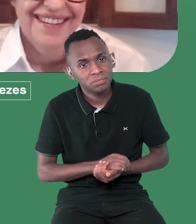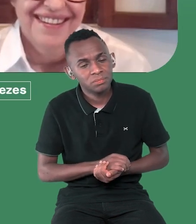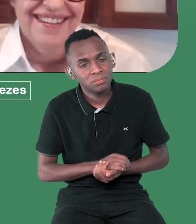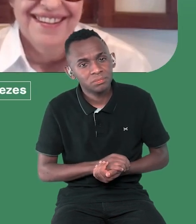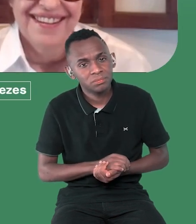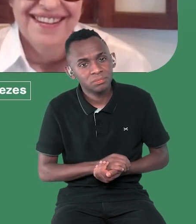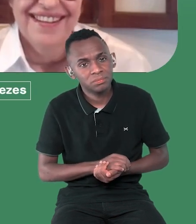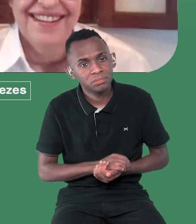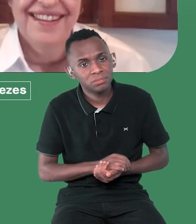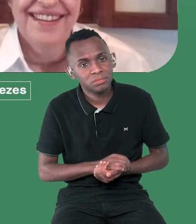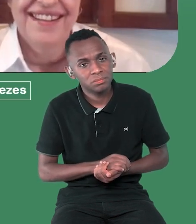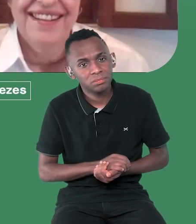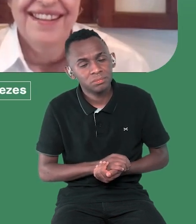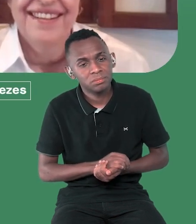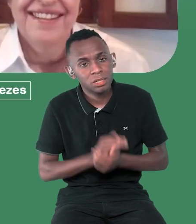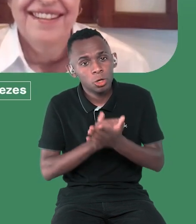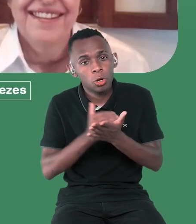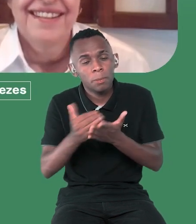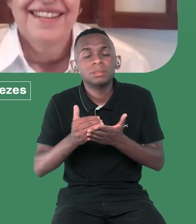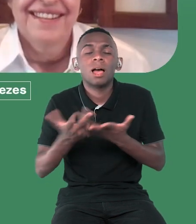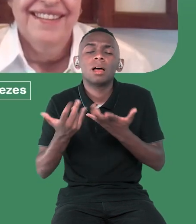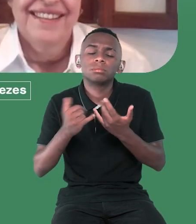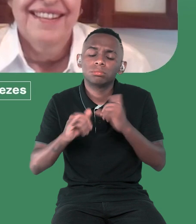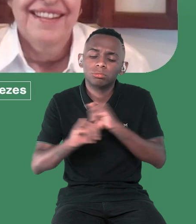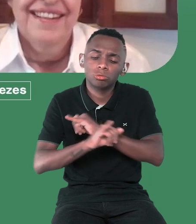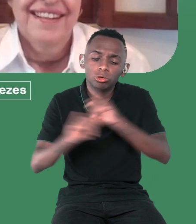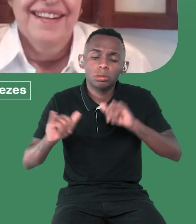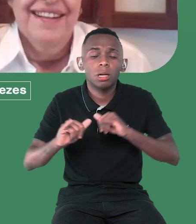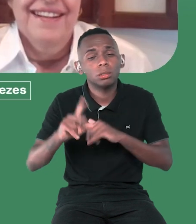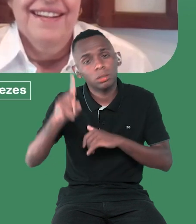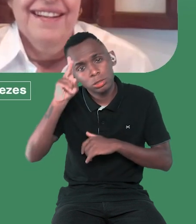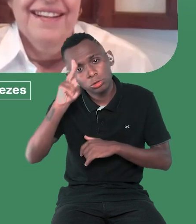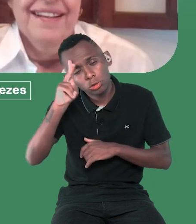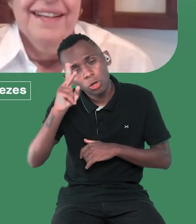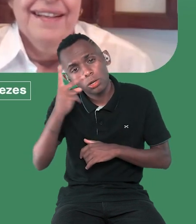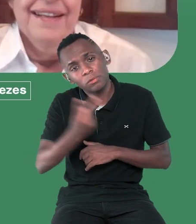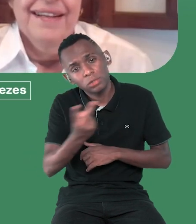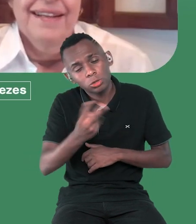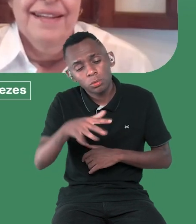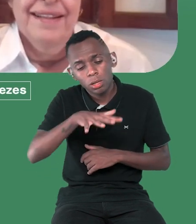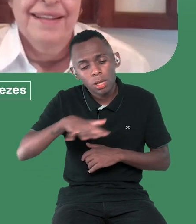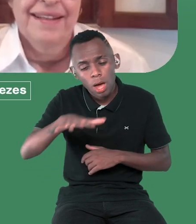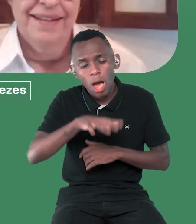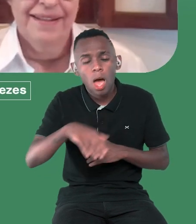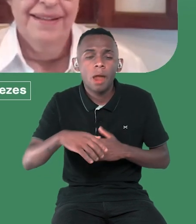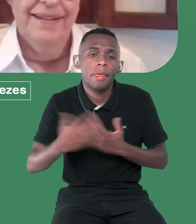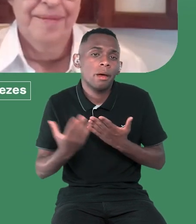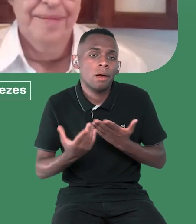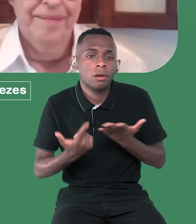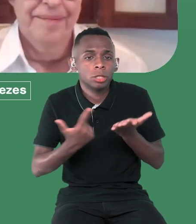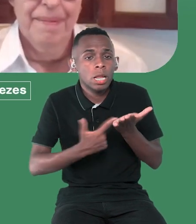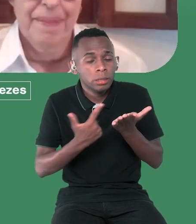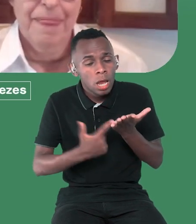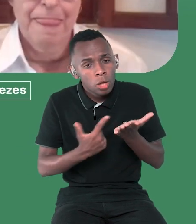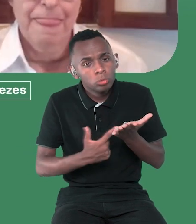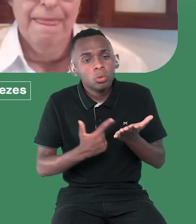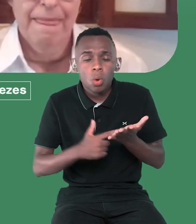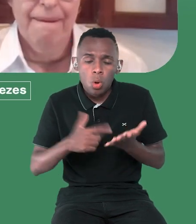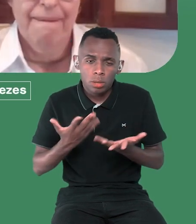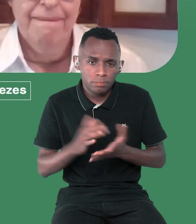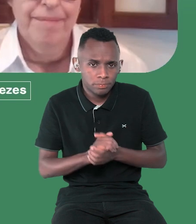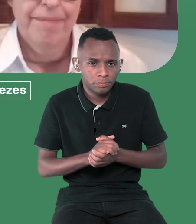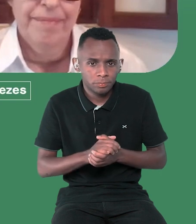mesmo. Aqui, vamos começar contando um pouquinho da história de vocês duas na literatura, em geral,